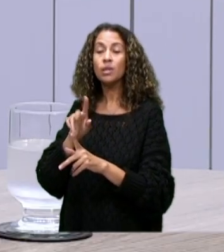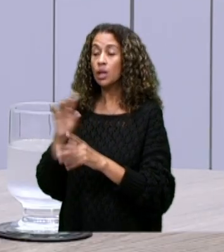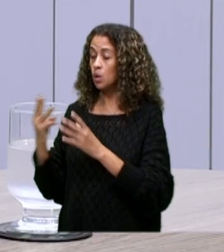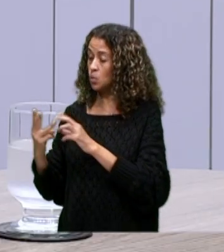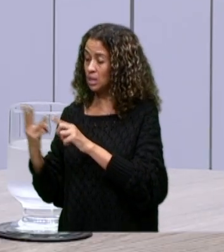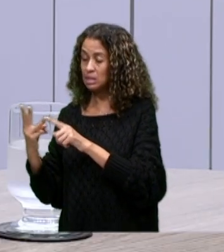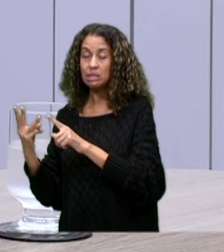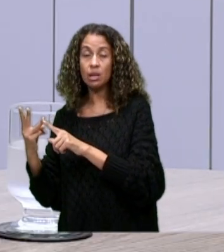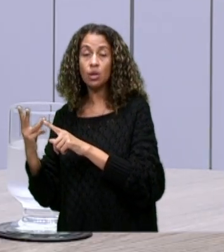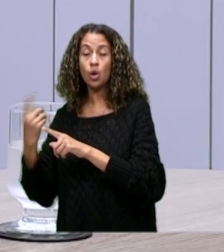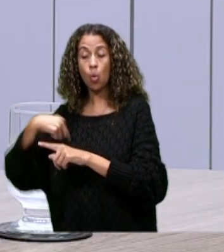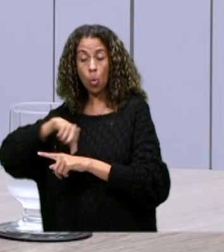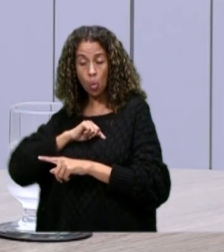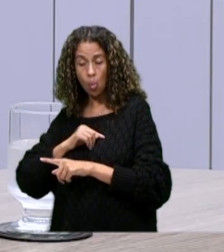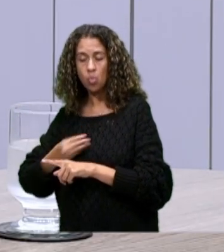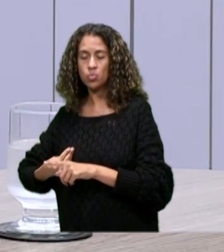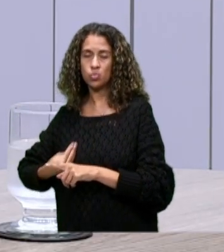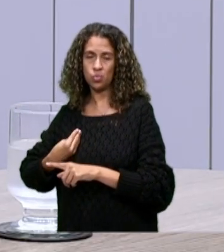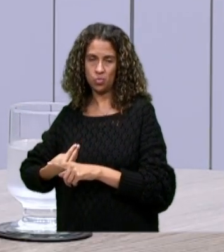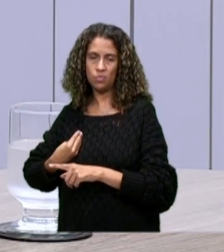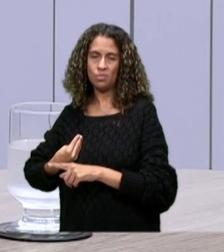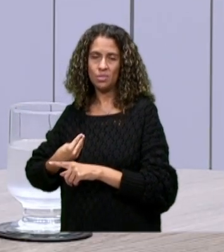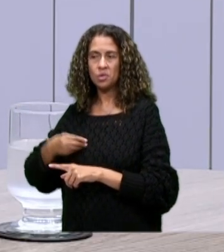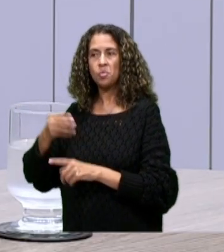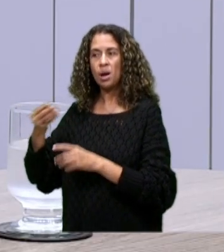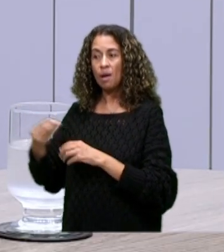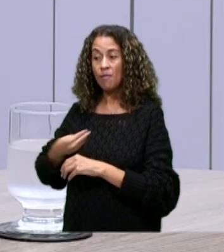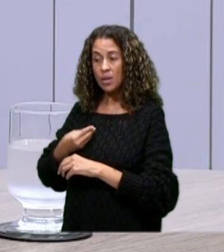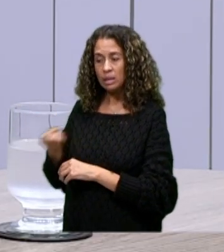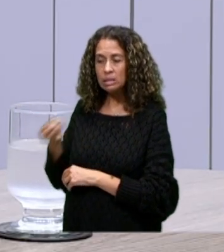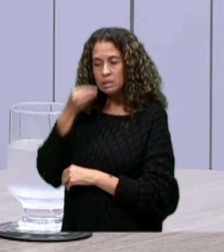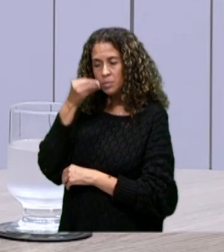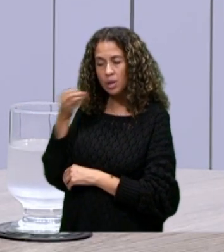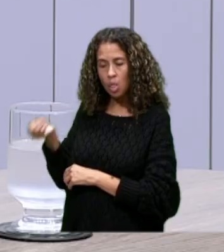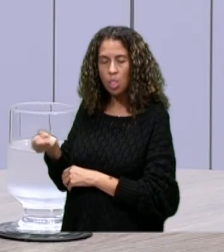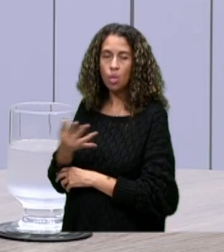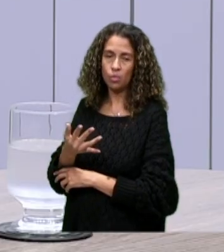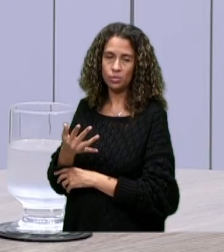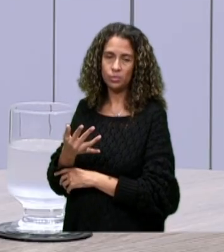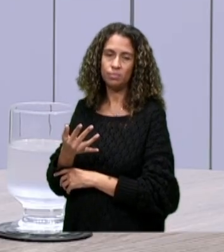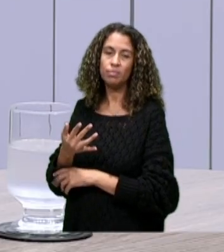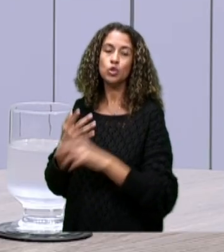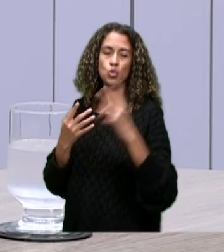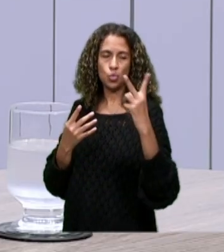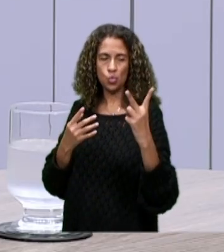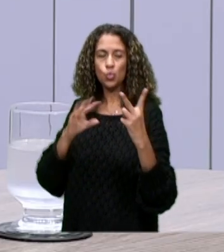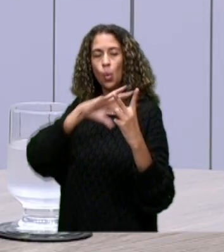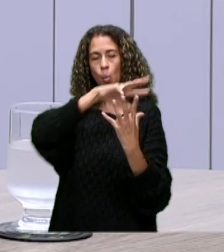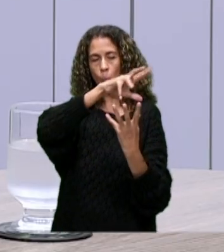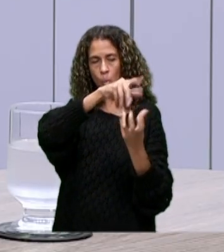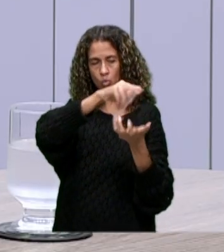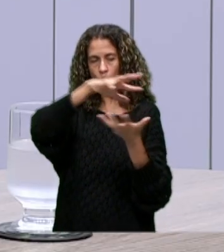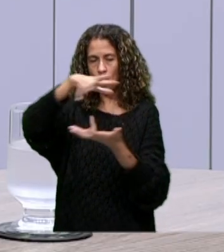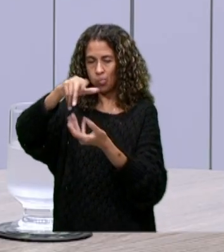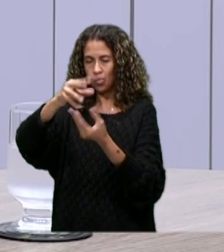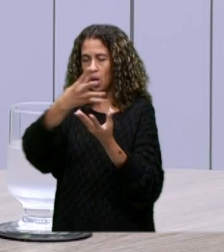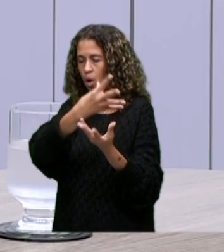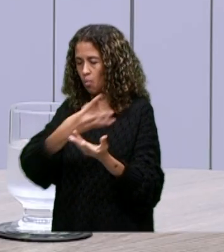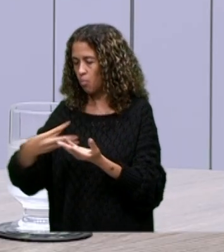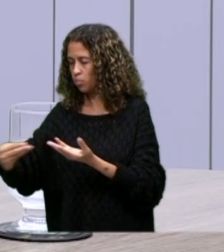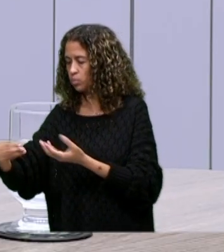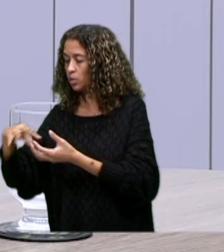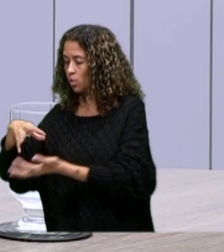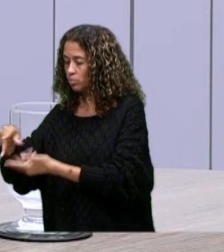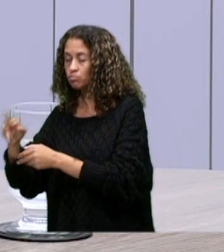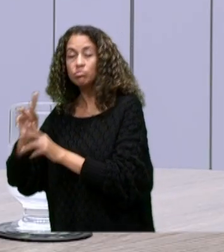mundo com essa nova realidade acontecendo, que acontece nos 2, que vai acontecer no nosso também. Só que para acontecer no nosso mundo vai